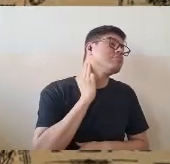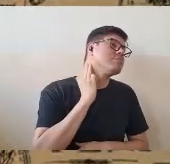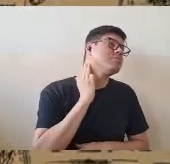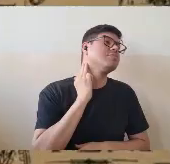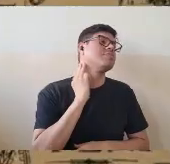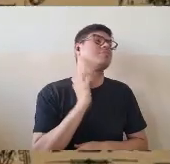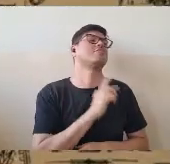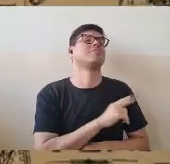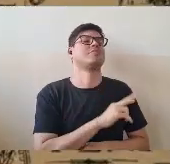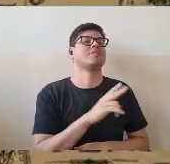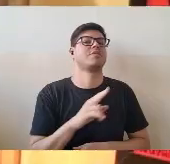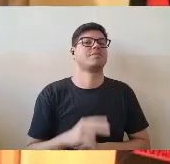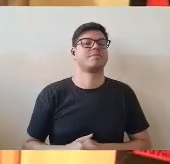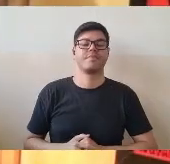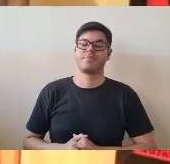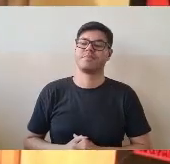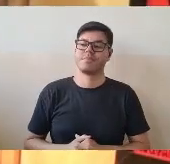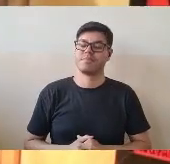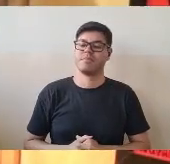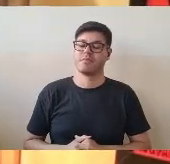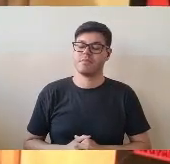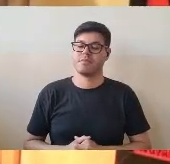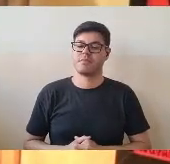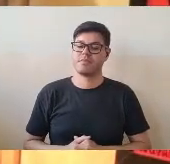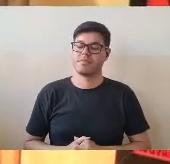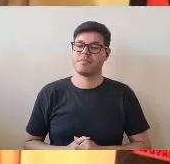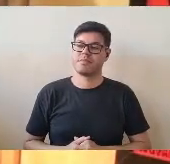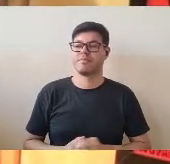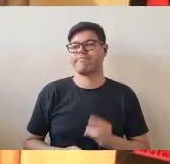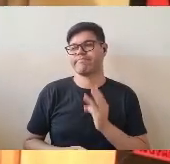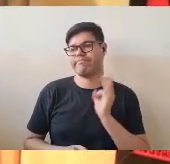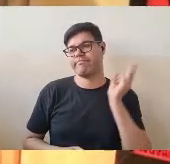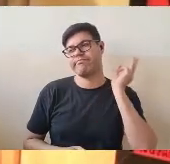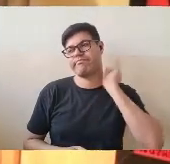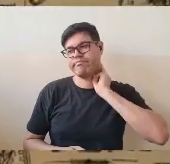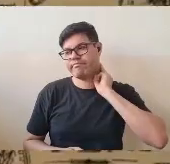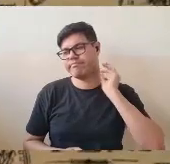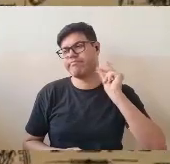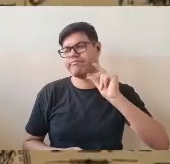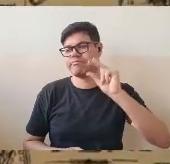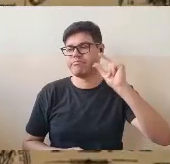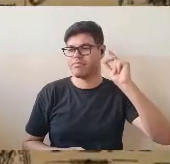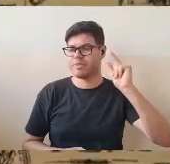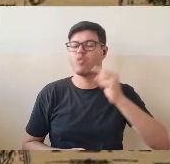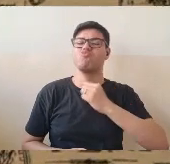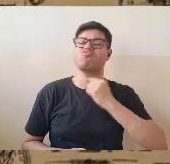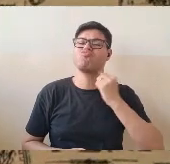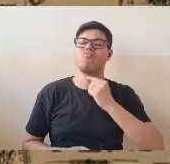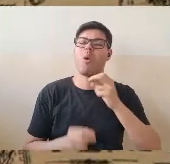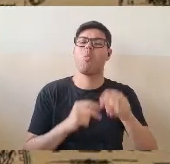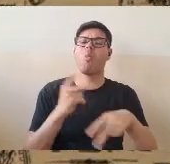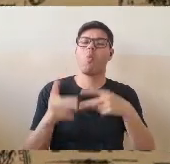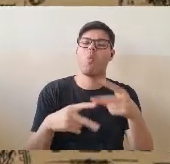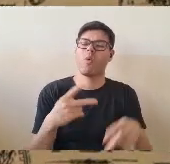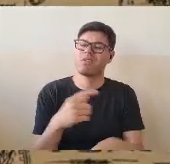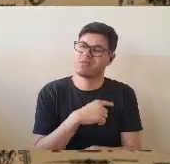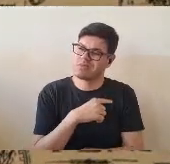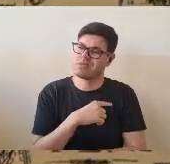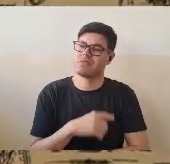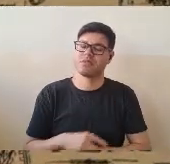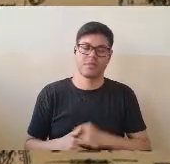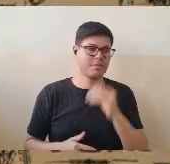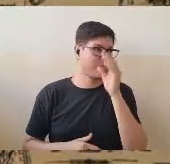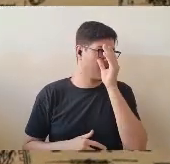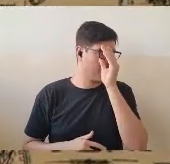sabe? Meningite é o que mais matou no tempo atrás, né? Sim, uma broncopneumonia, um estágio avançado. derrame